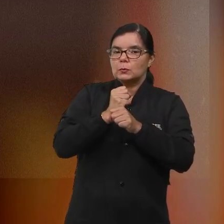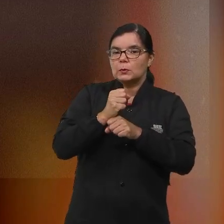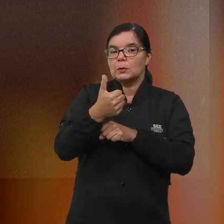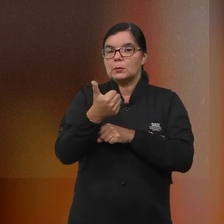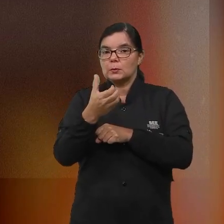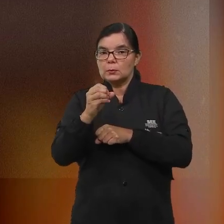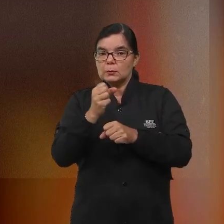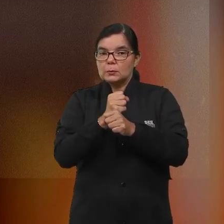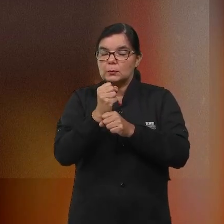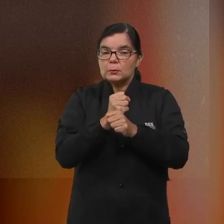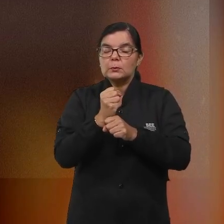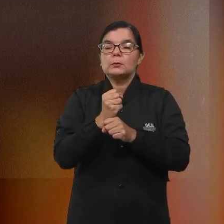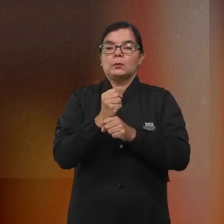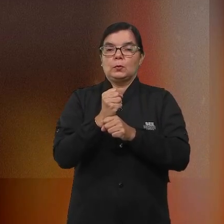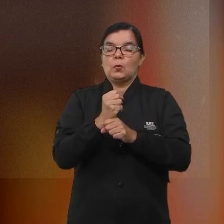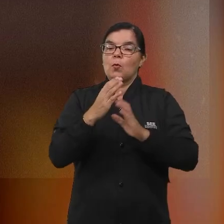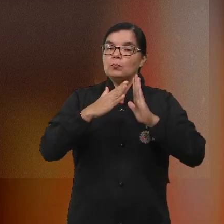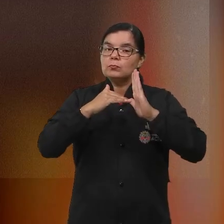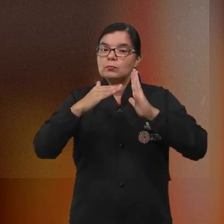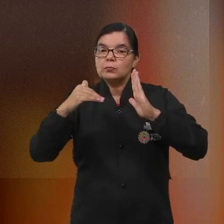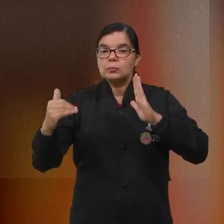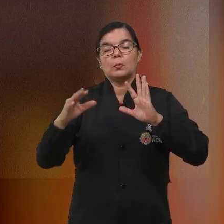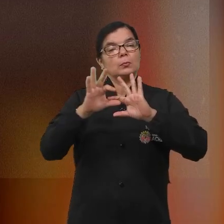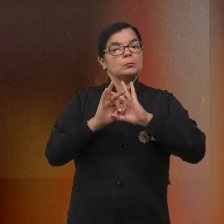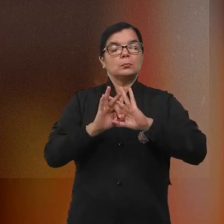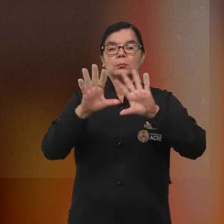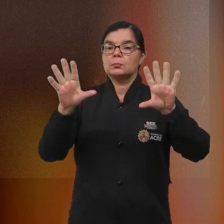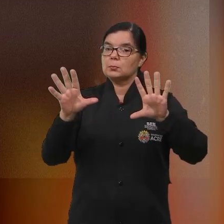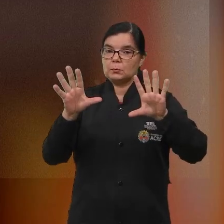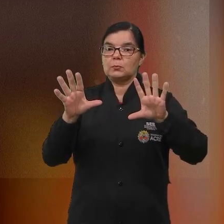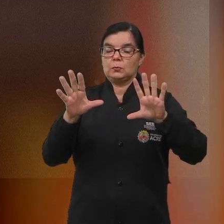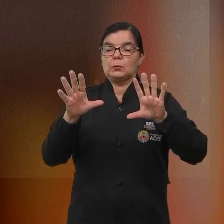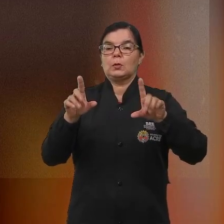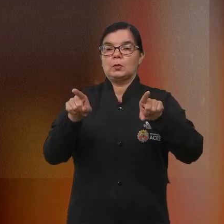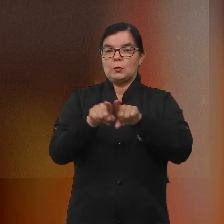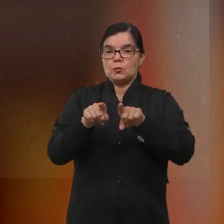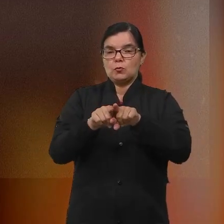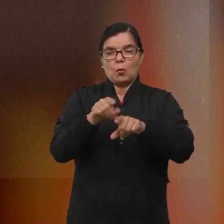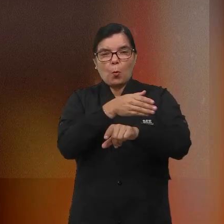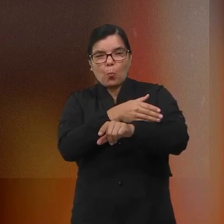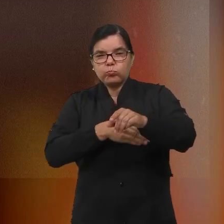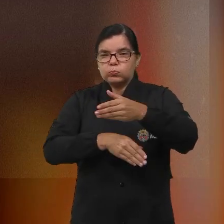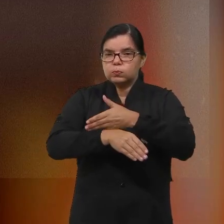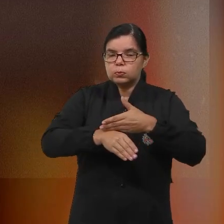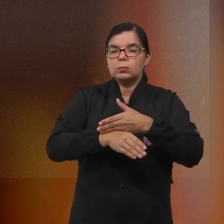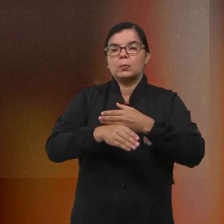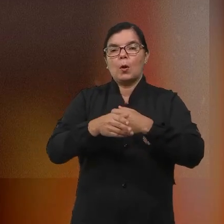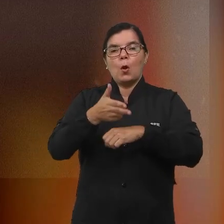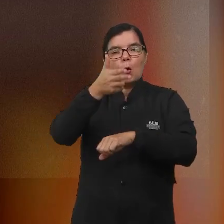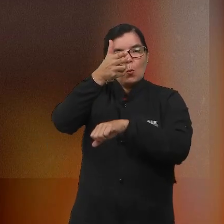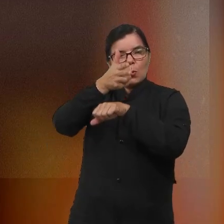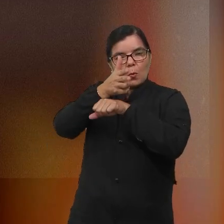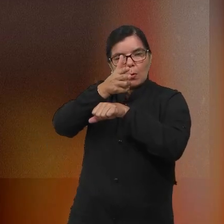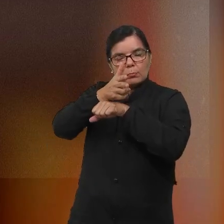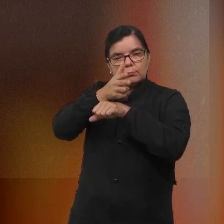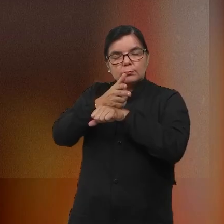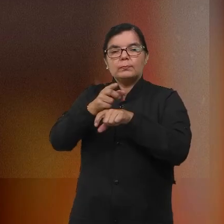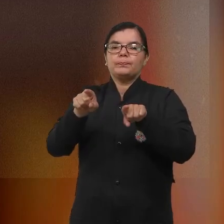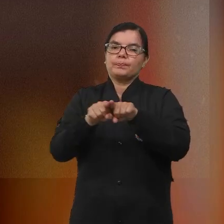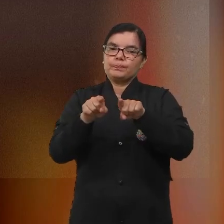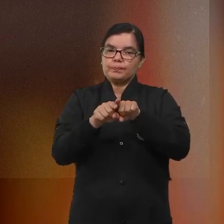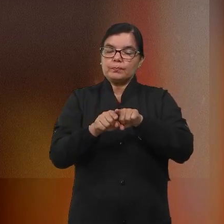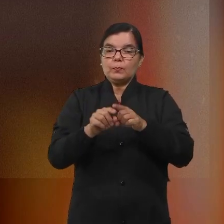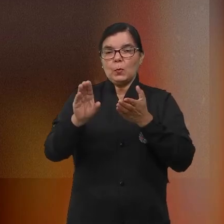anos 60, um estilo livre, cortes bruscos, câmera na mão,